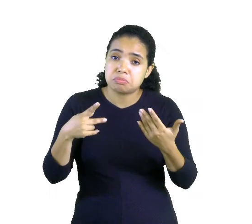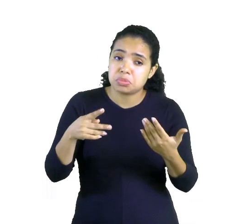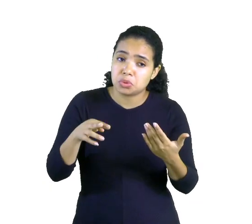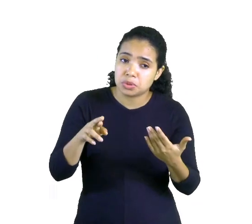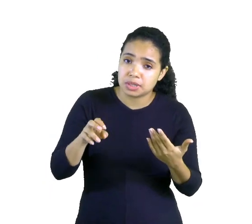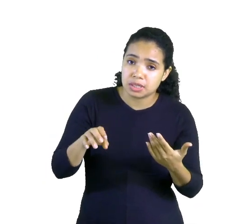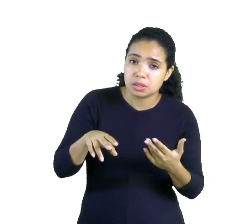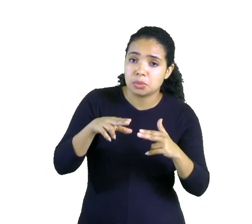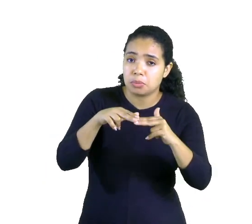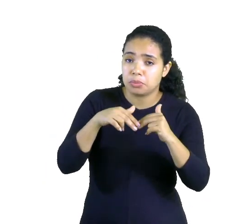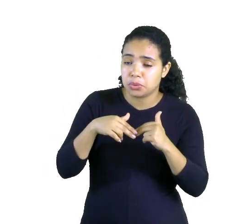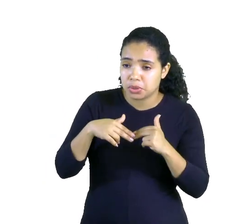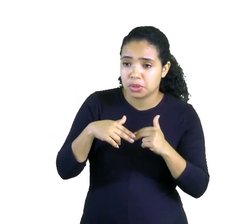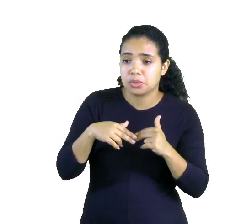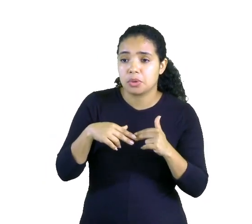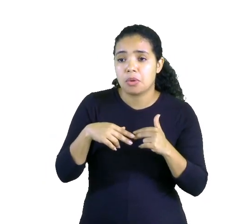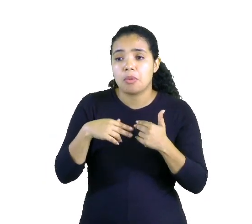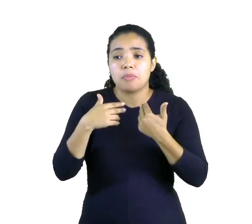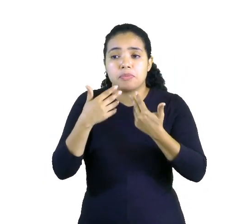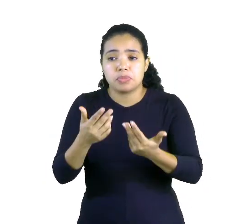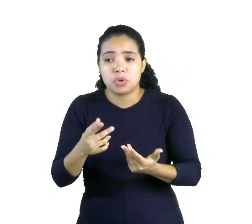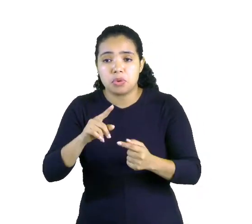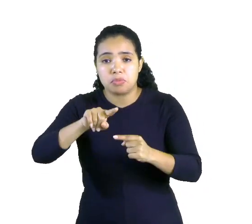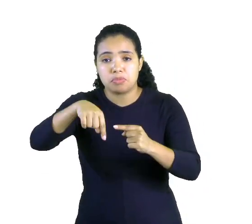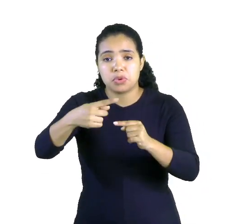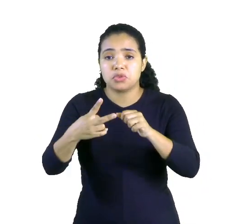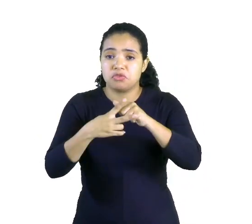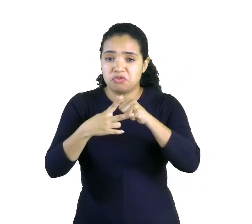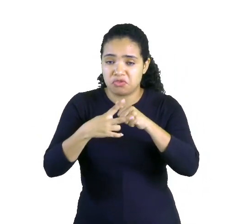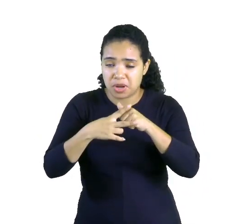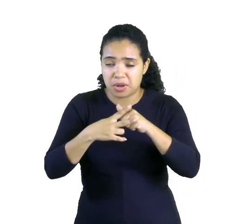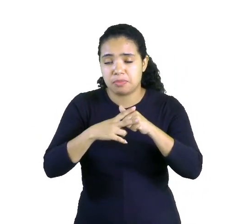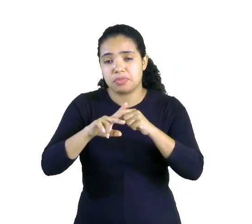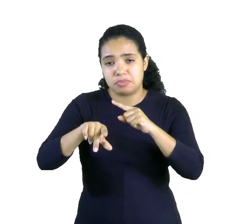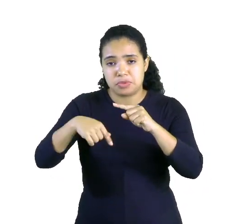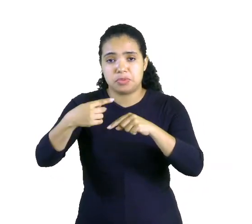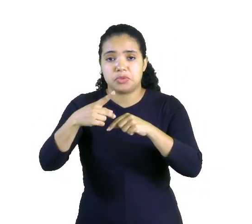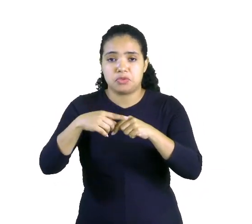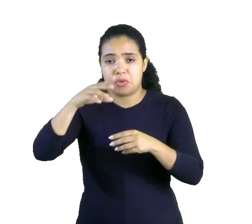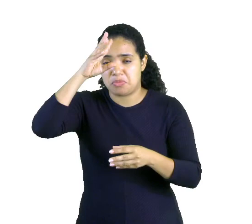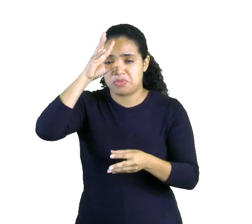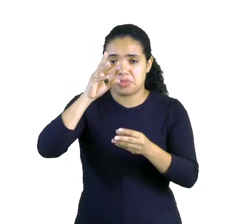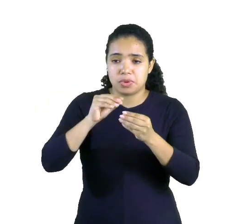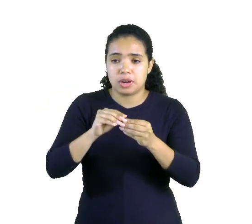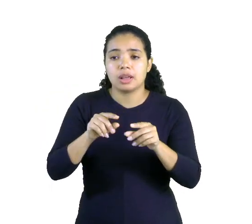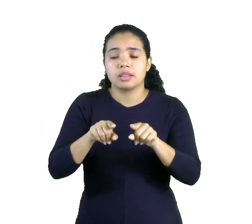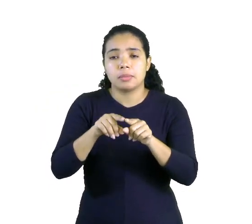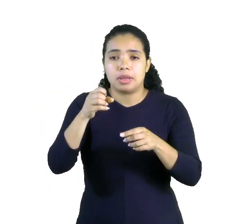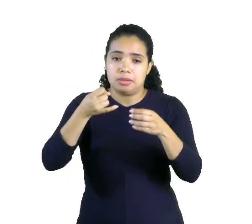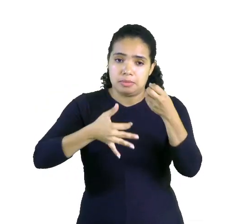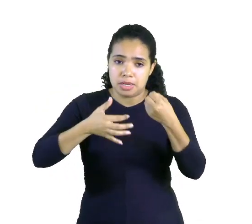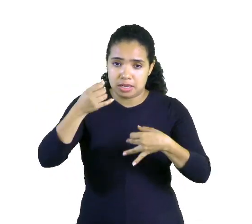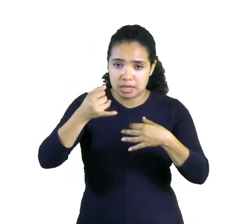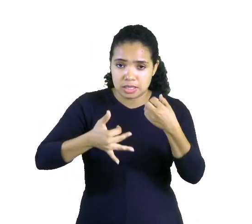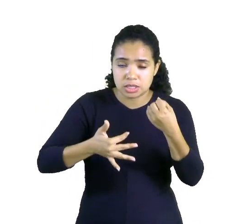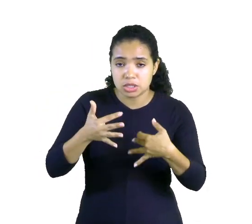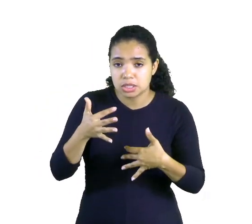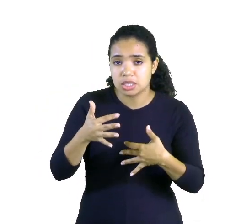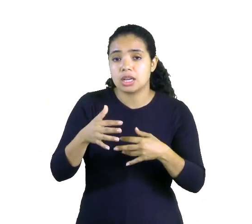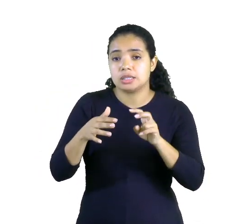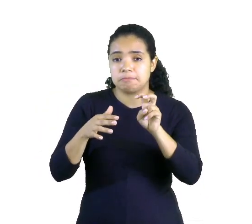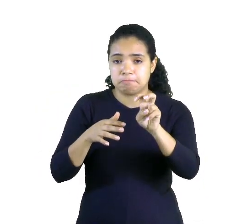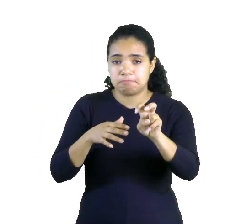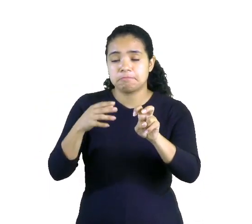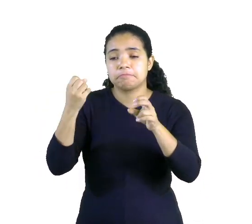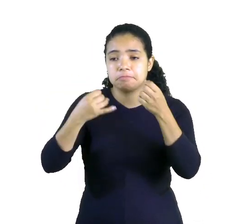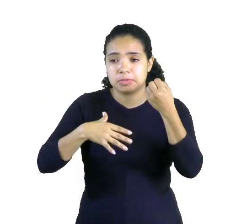por isso, pois após o verbo, depois do verbo. E explicativas, ideia de